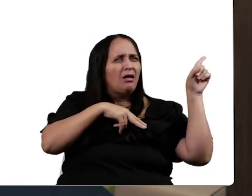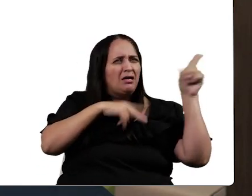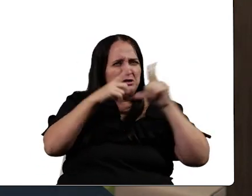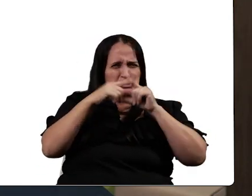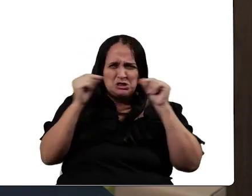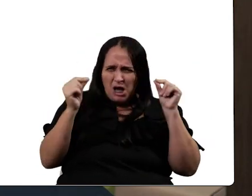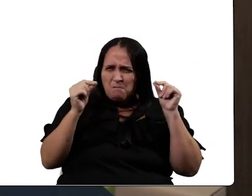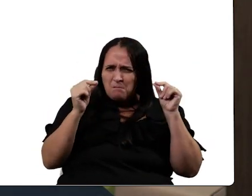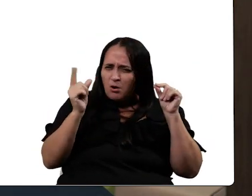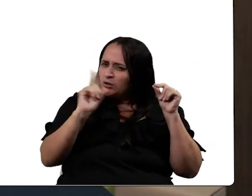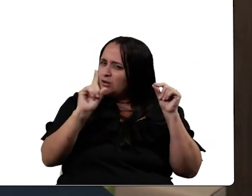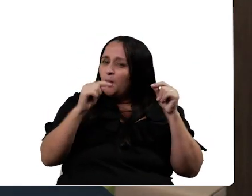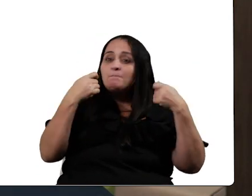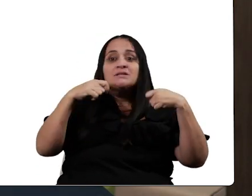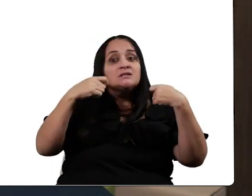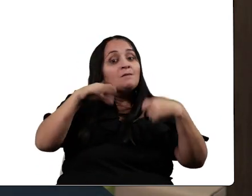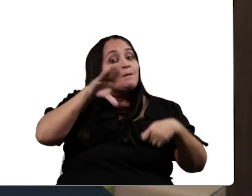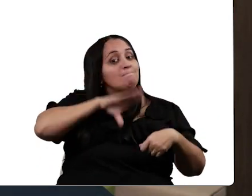em